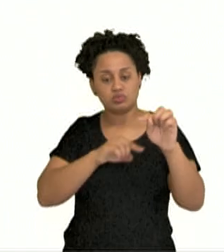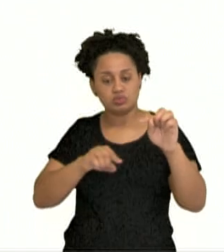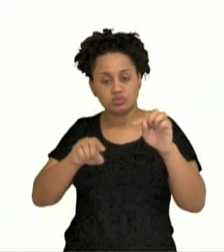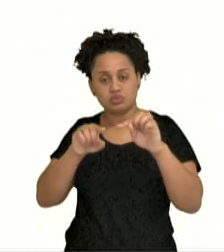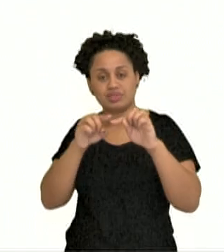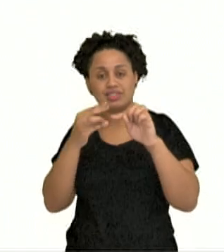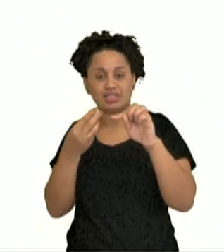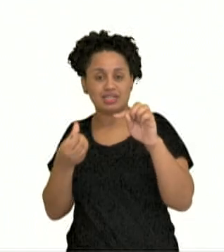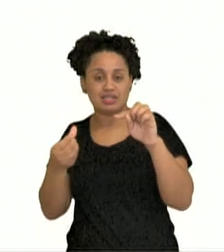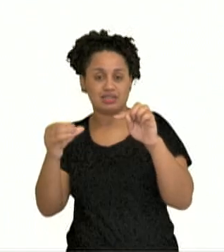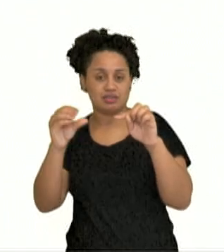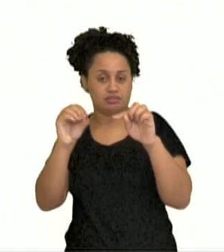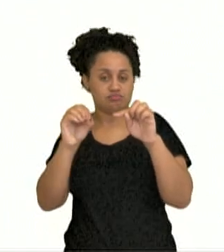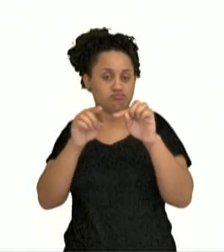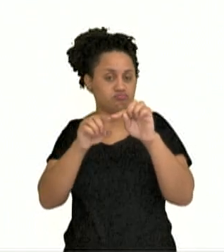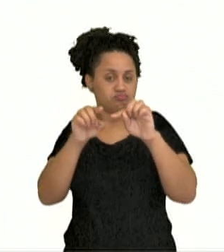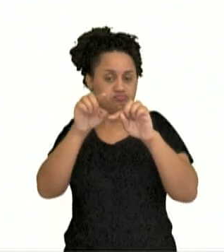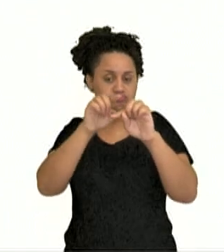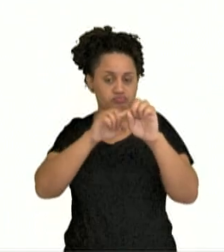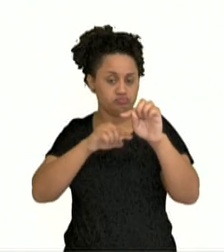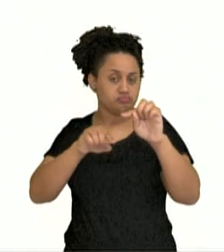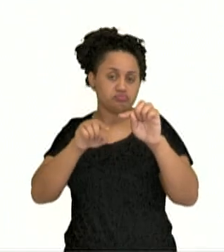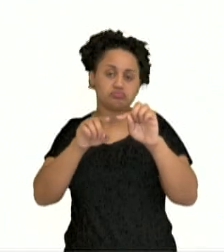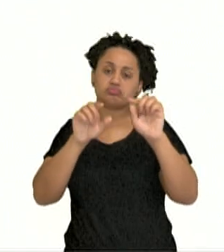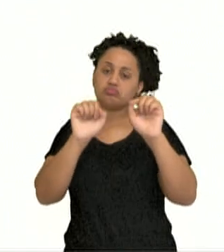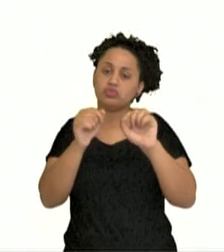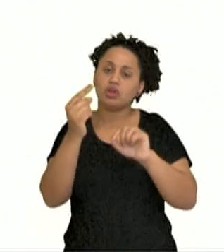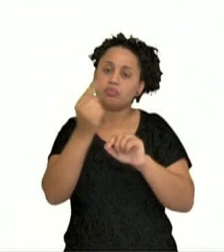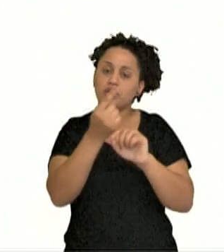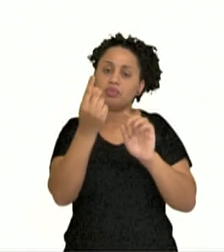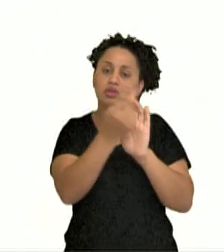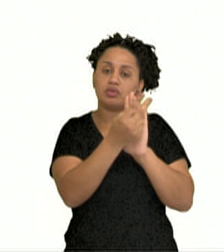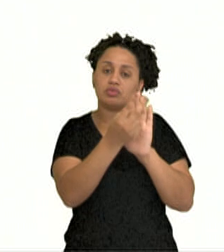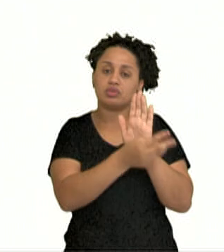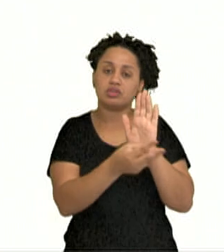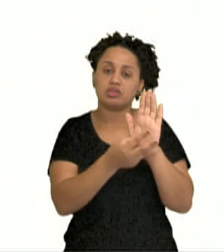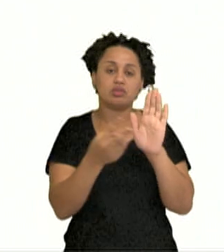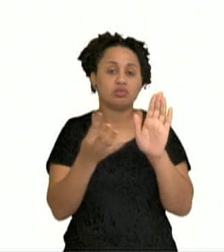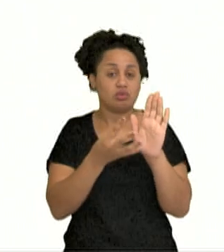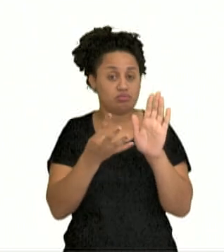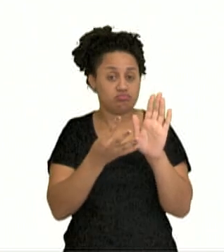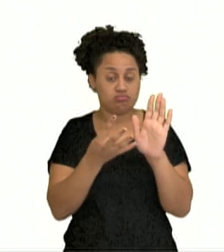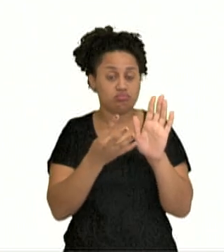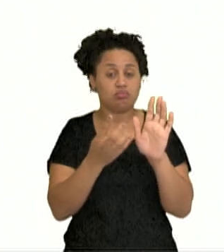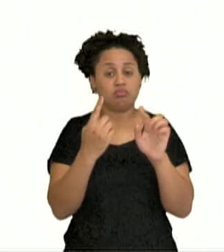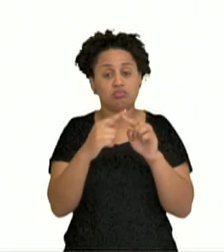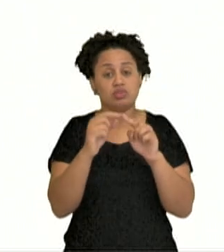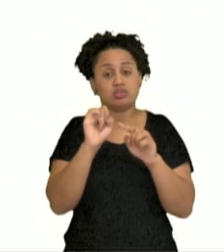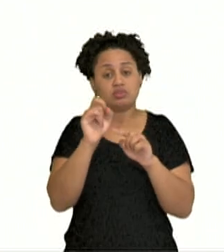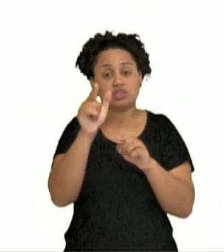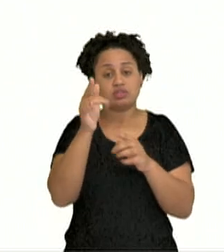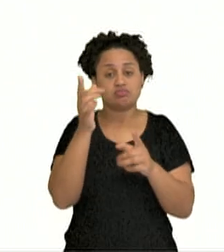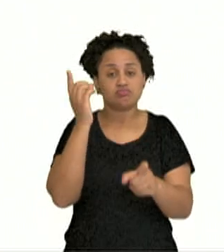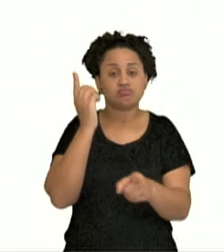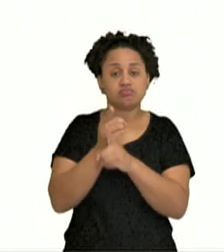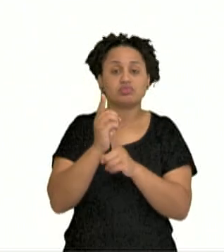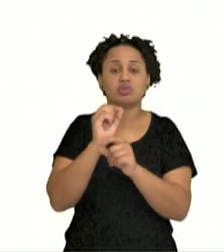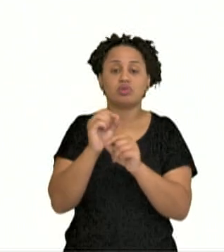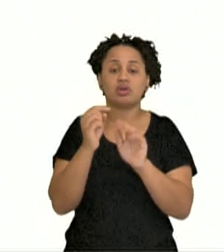graus, tá ali. E aí ele pode estar no primeiro, segundo, terceiro ou quarto quadrante. Se você quiser achar as